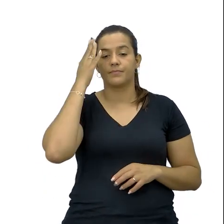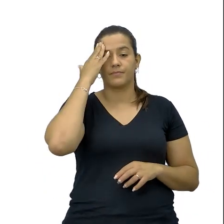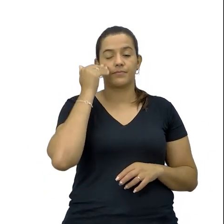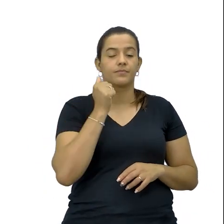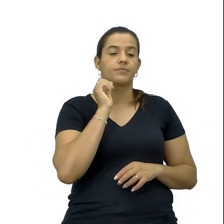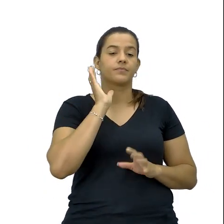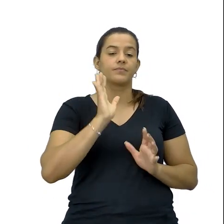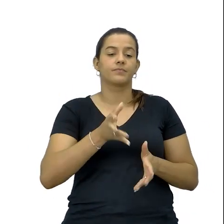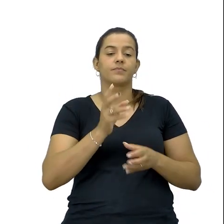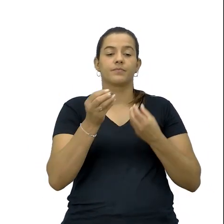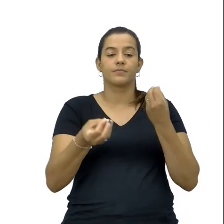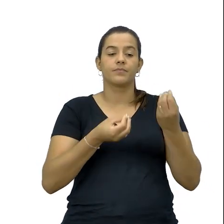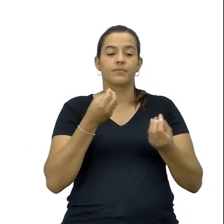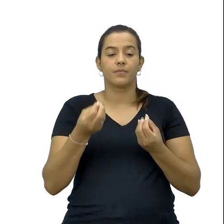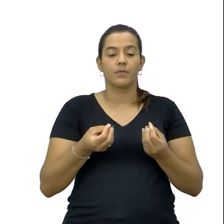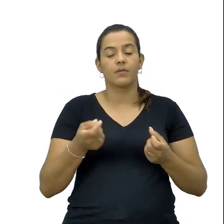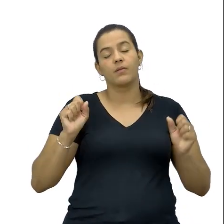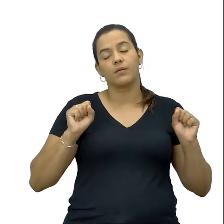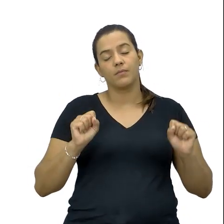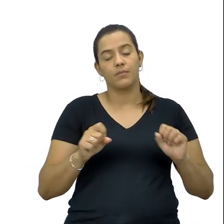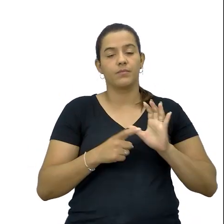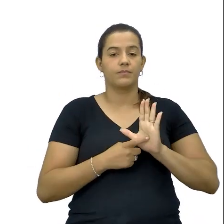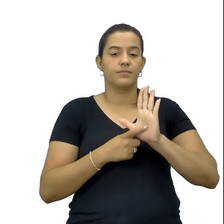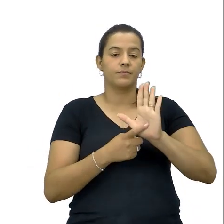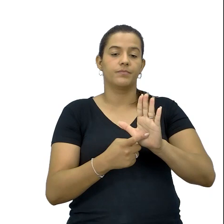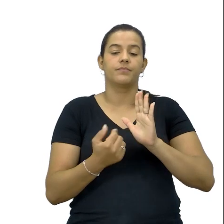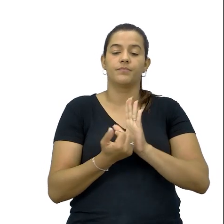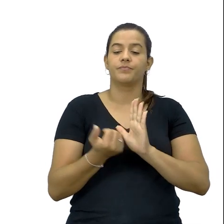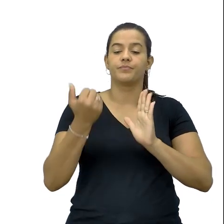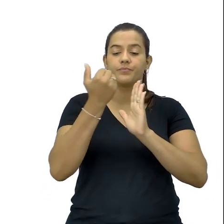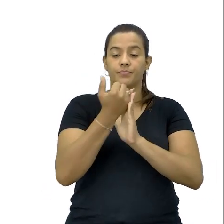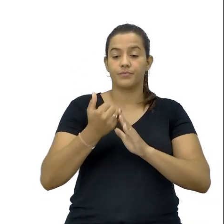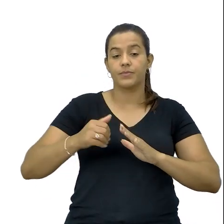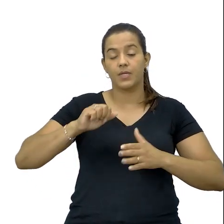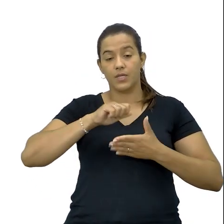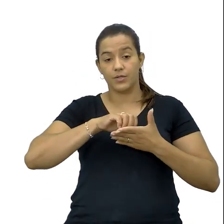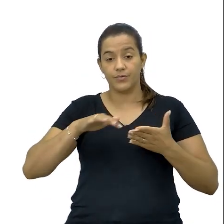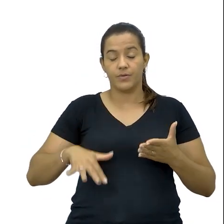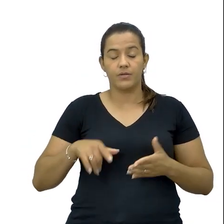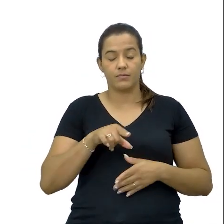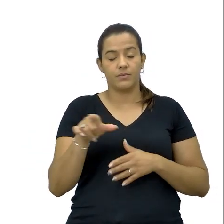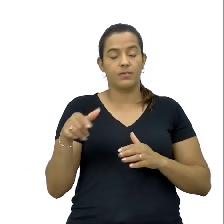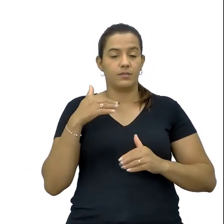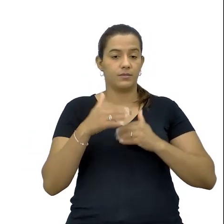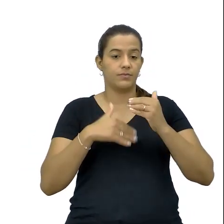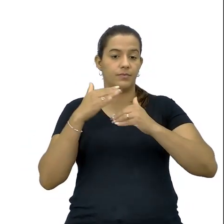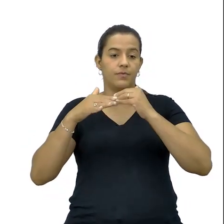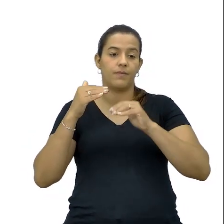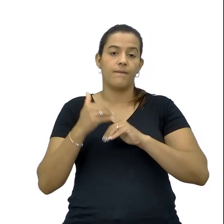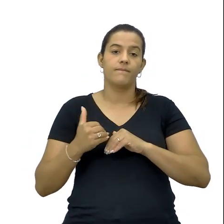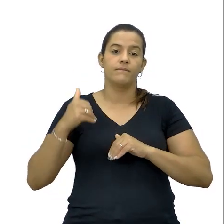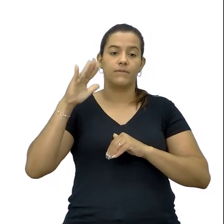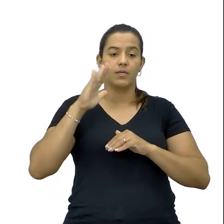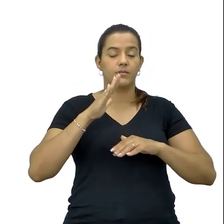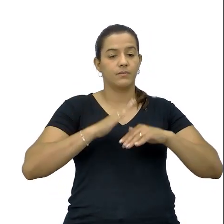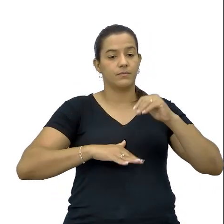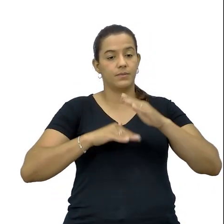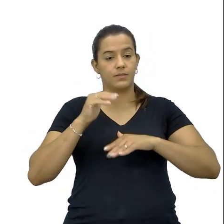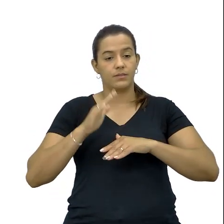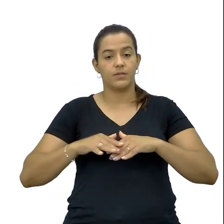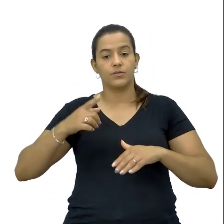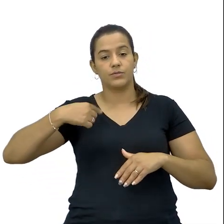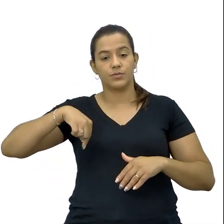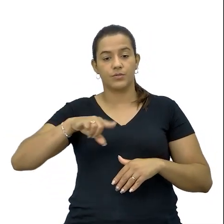sobre, né? Para que eu possa levar mais atividades, né, para desenvolver aquela habilidade que nós só